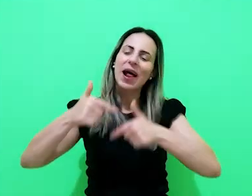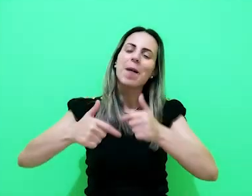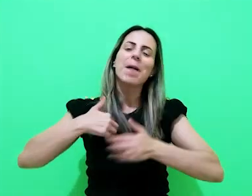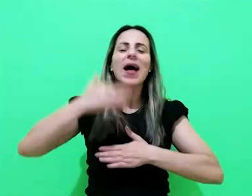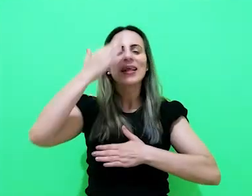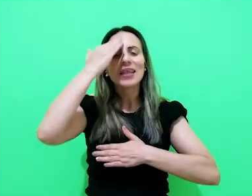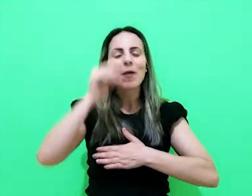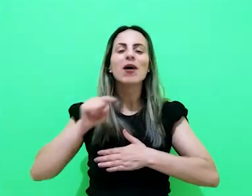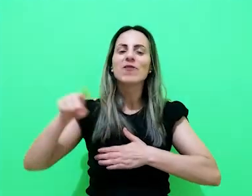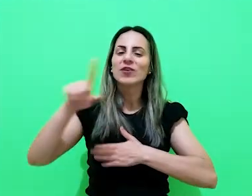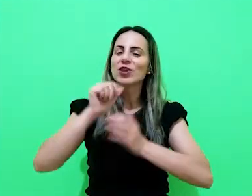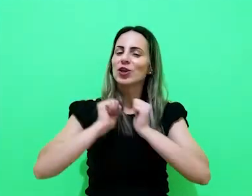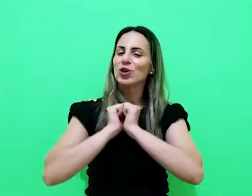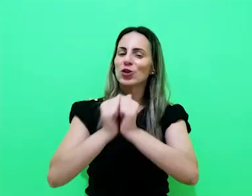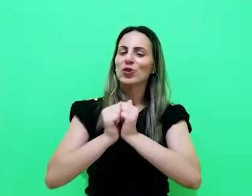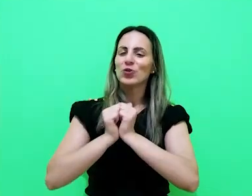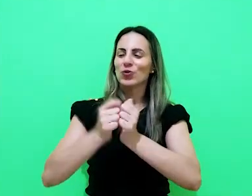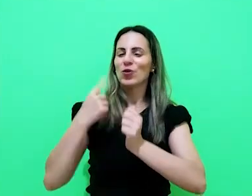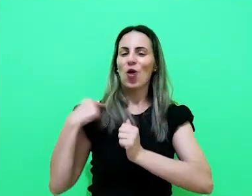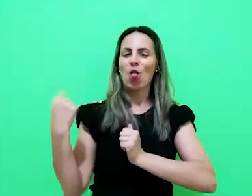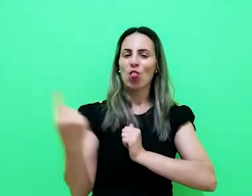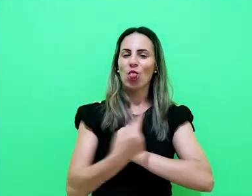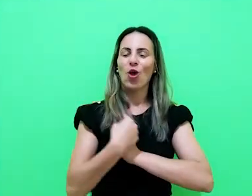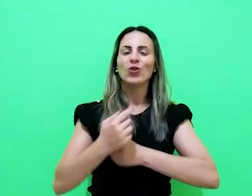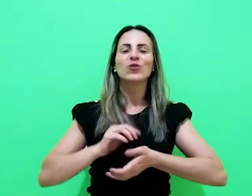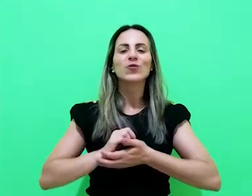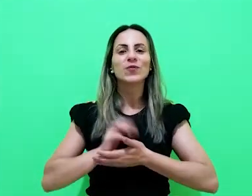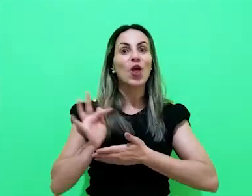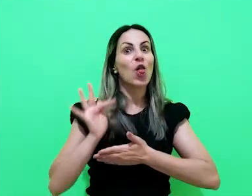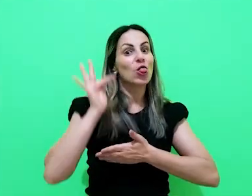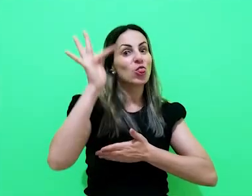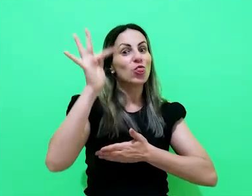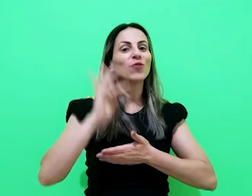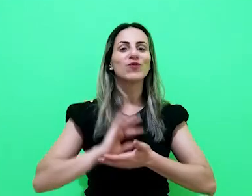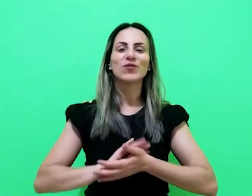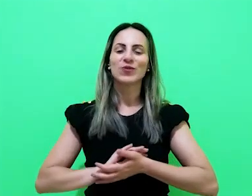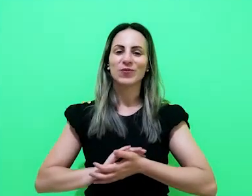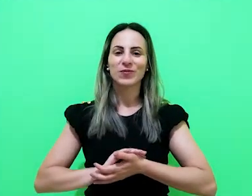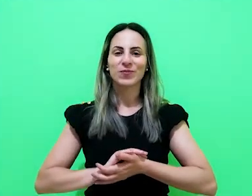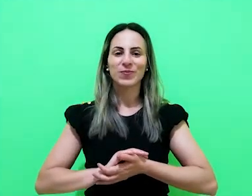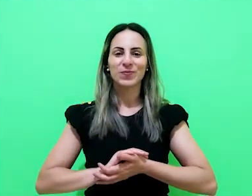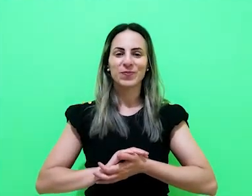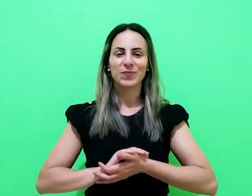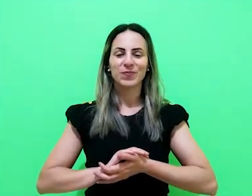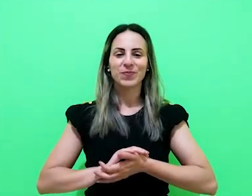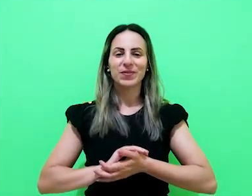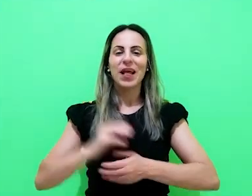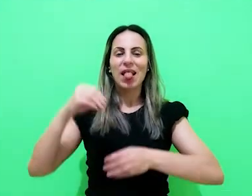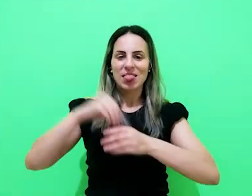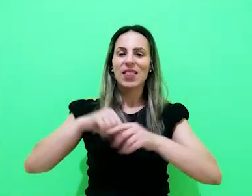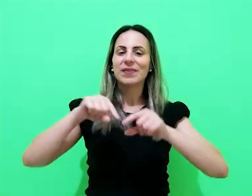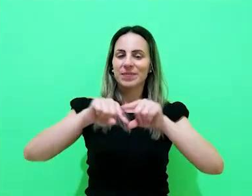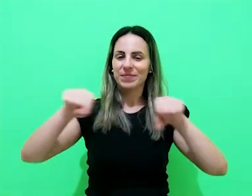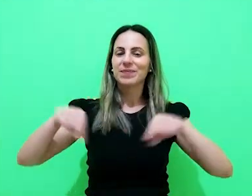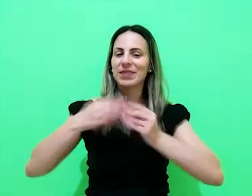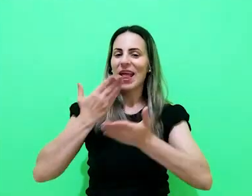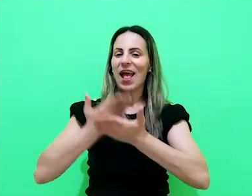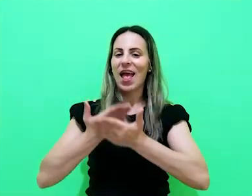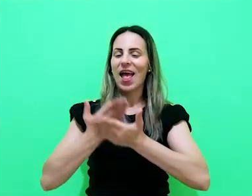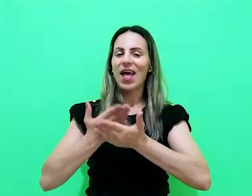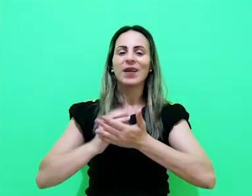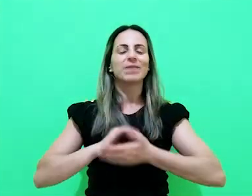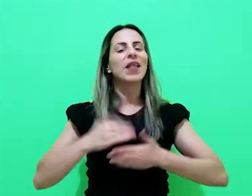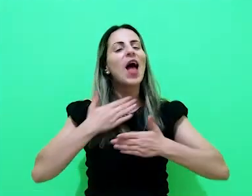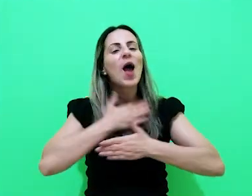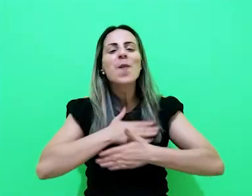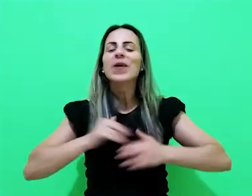certeza que vocês vão estar junto com a gente no futuro aí, dentro das salas de aula. É